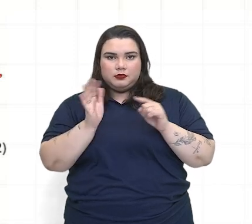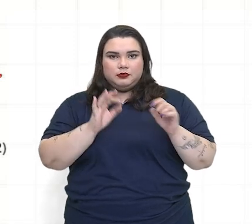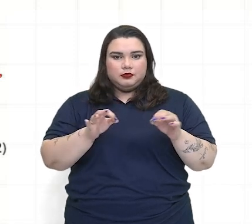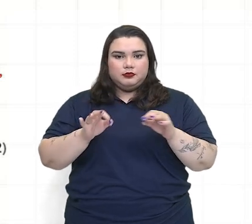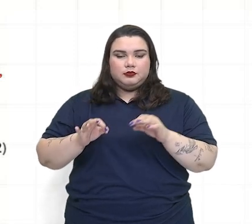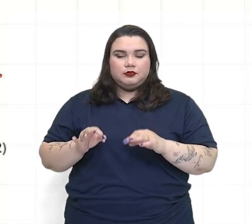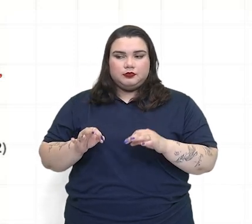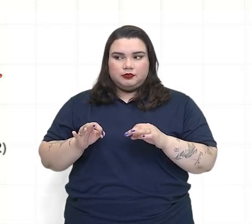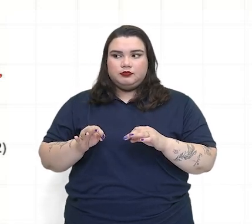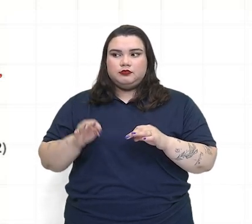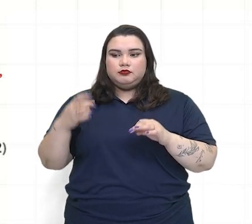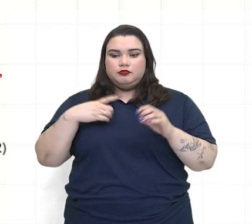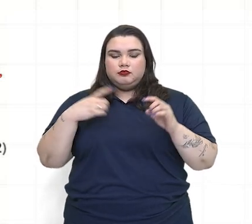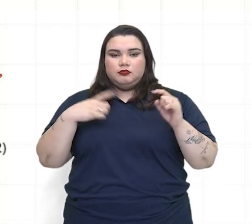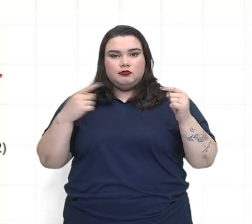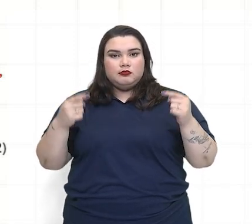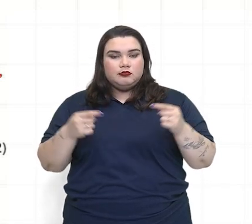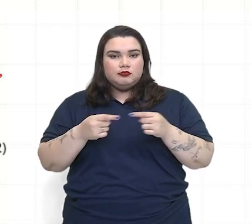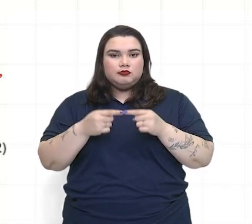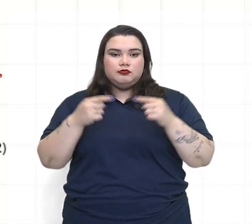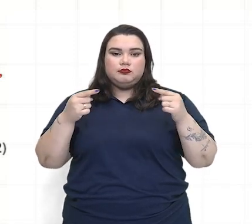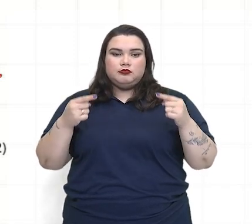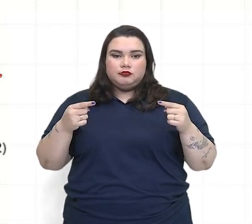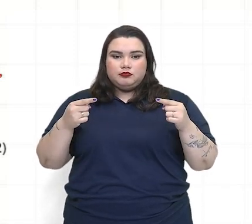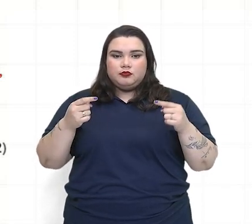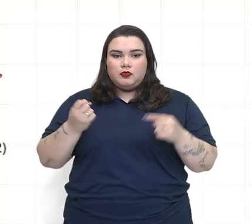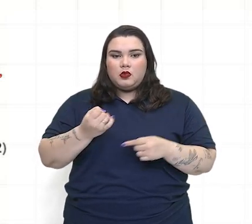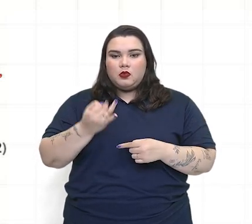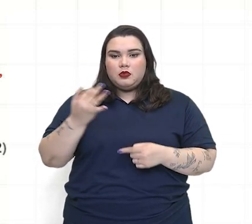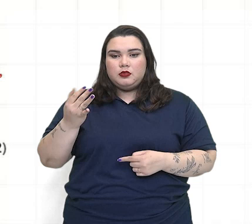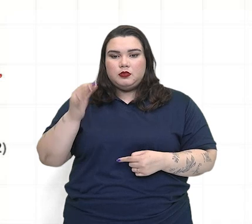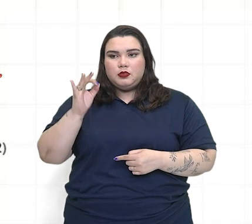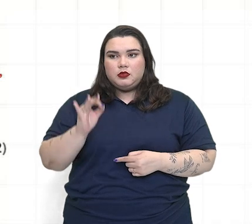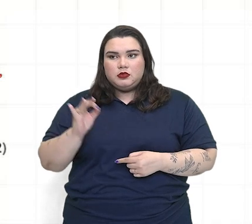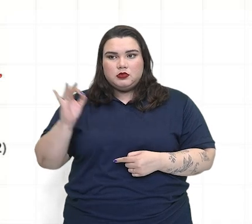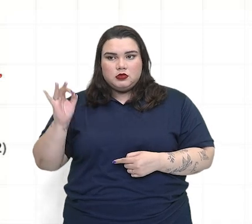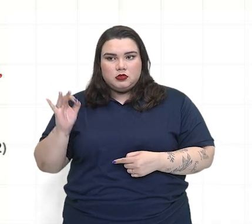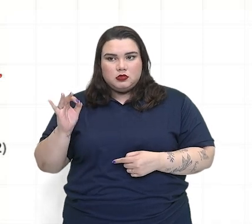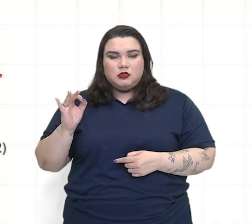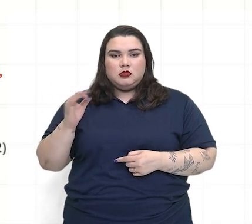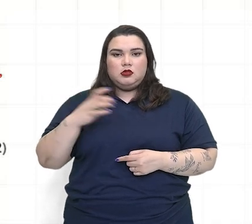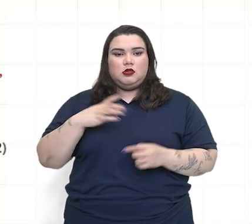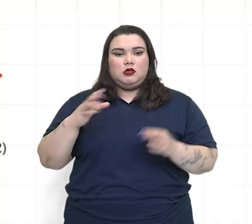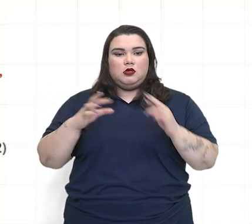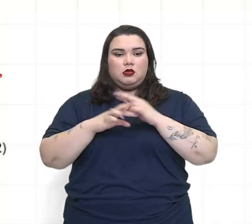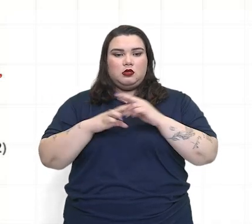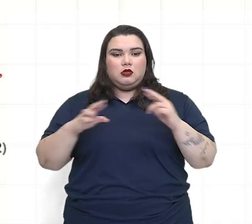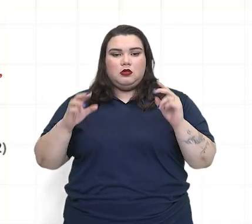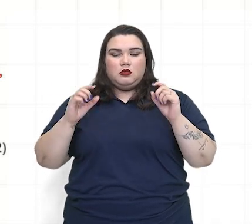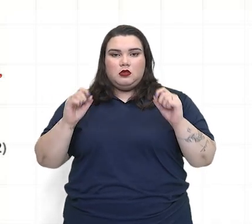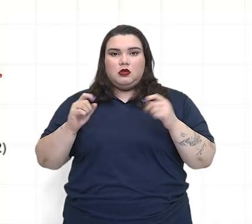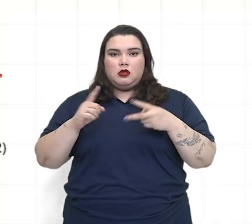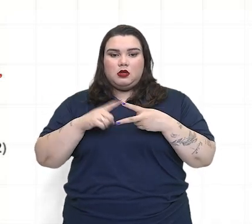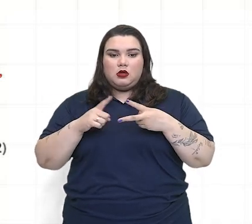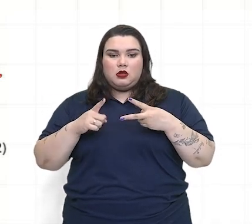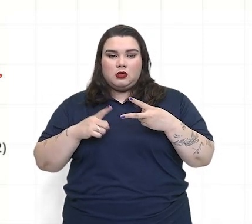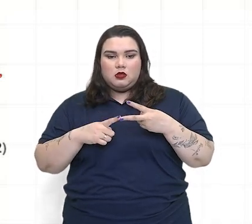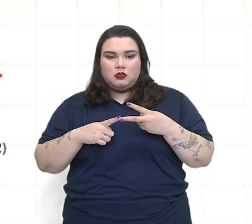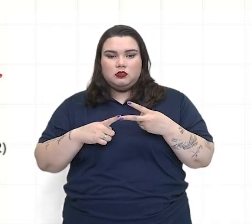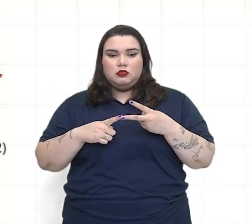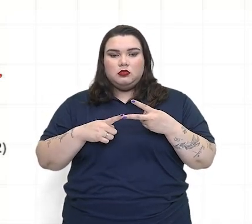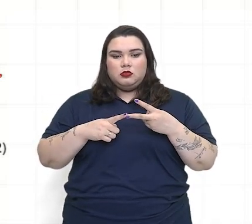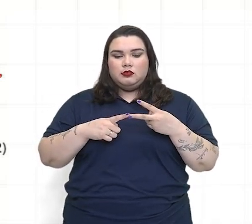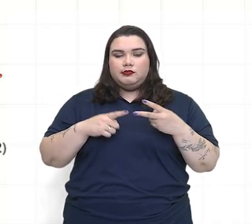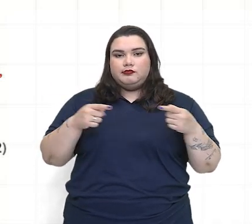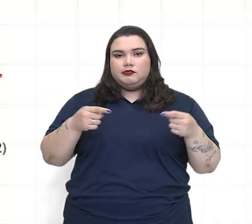partes proporcionais, em termos de porcentagem, né, que corresponde ao quê? A ângulos